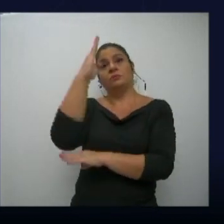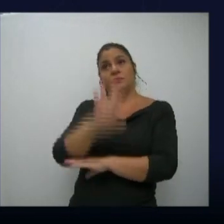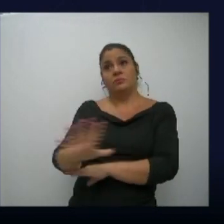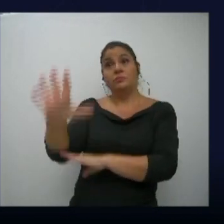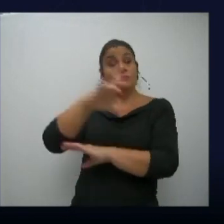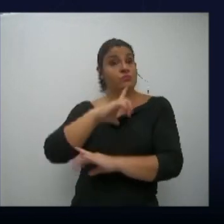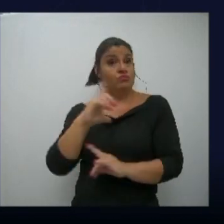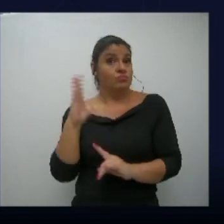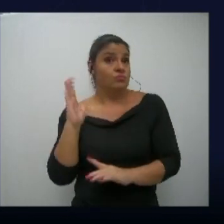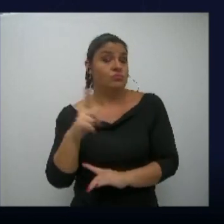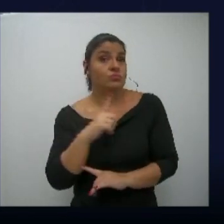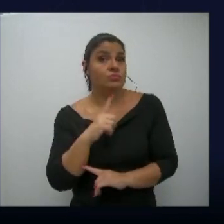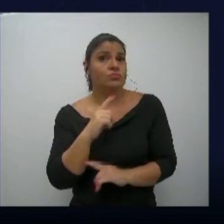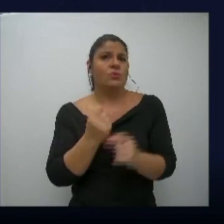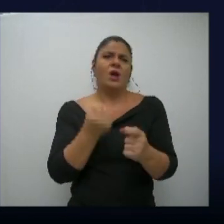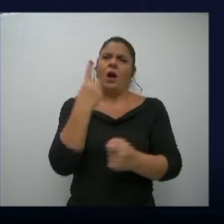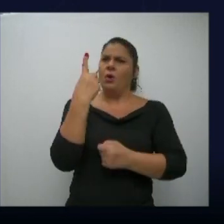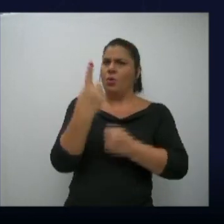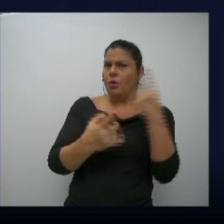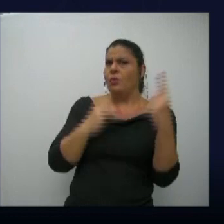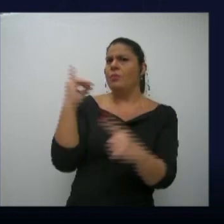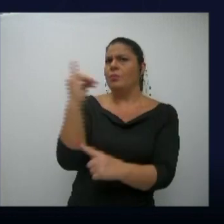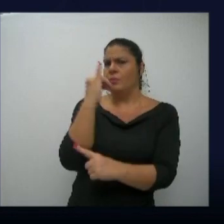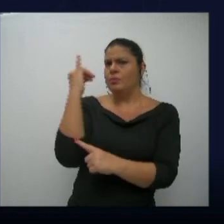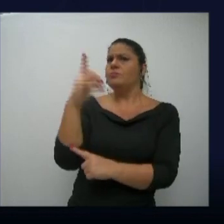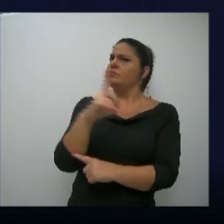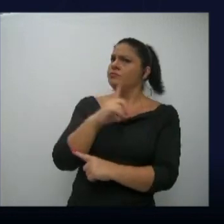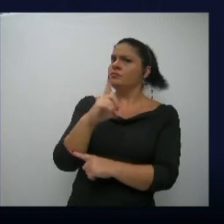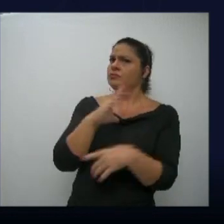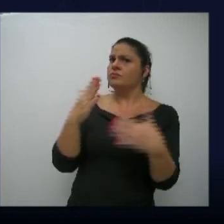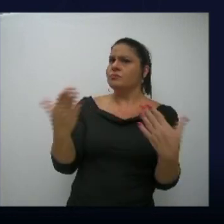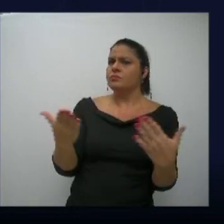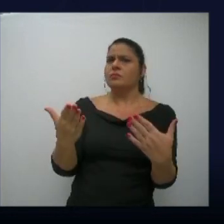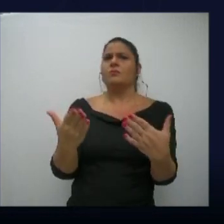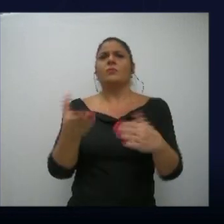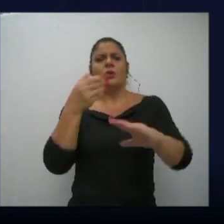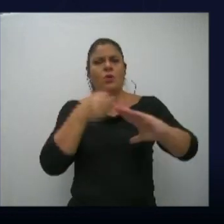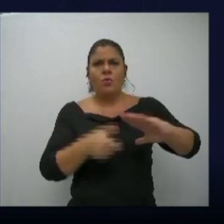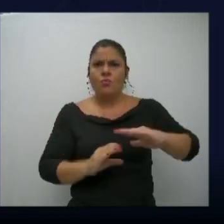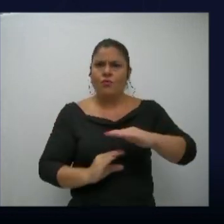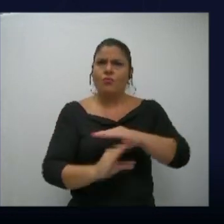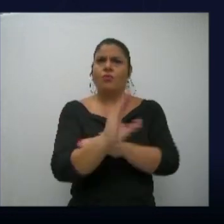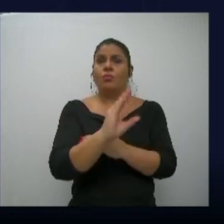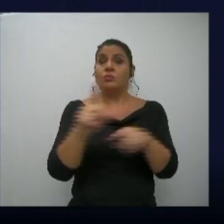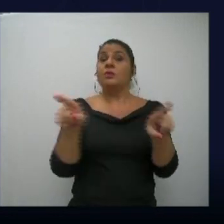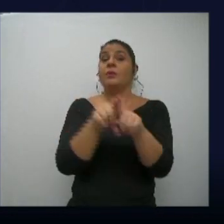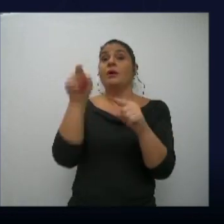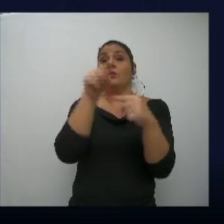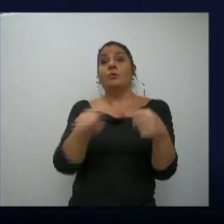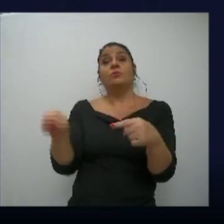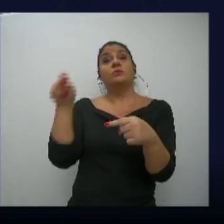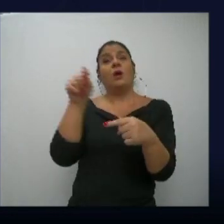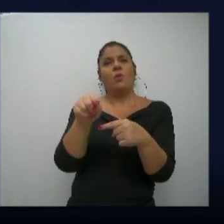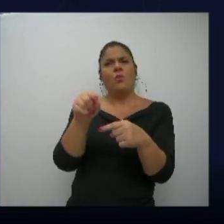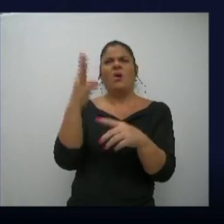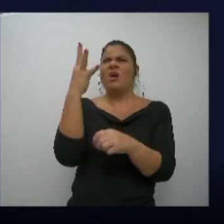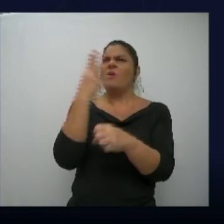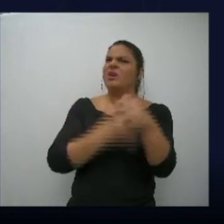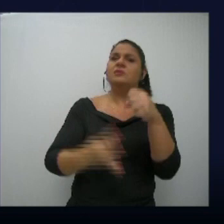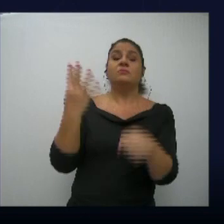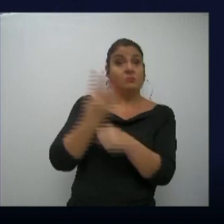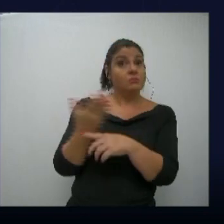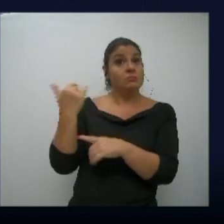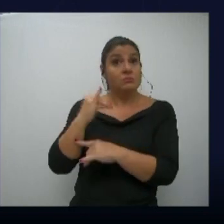para a gente já tinha feito algumas rodadas é importante teve alguns Fundos que entraram até o Itaú que entrou há 4 anos atrás